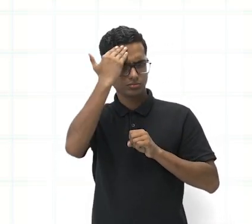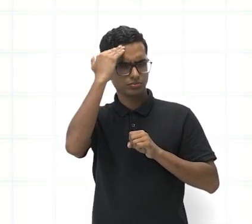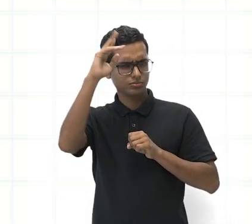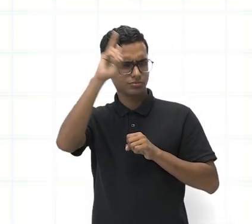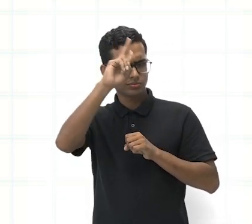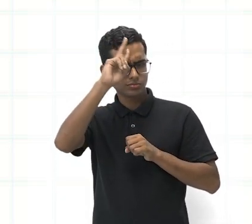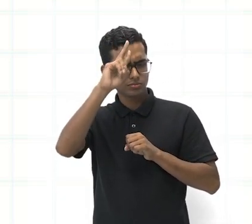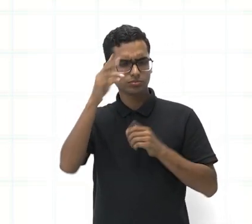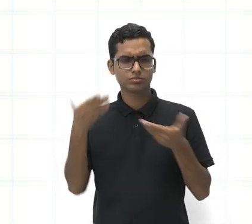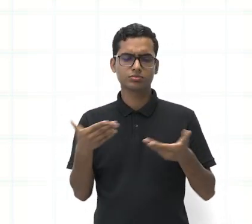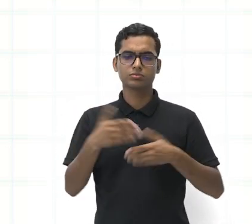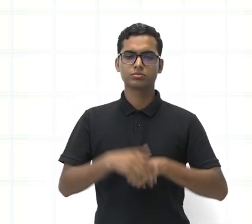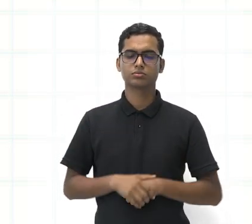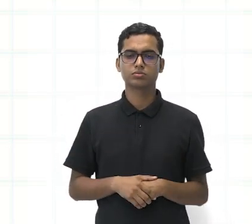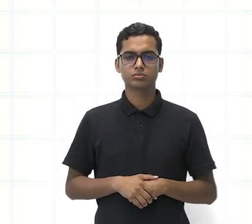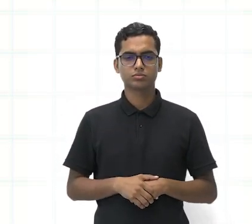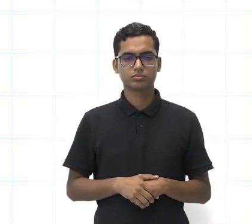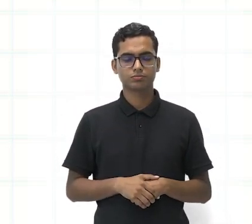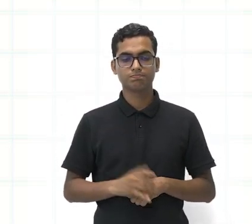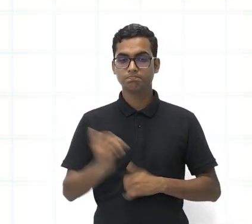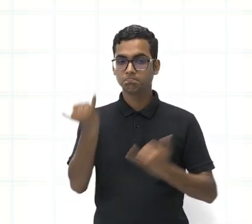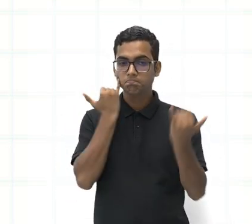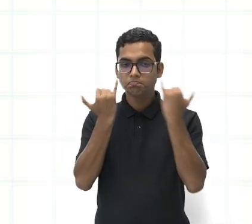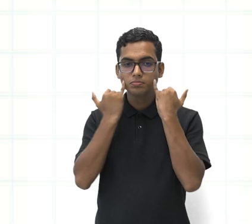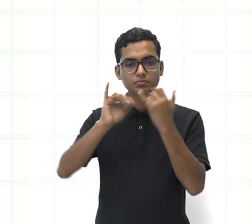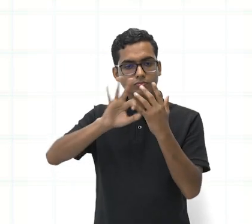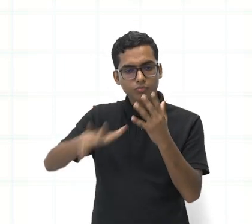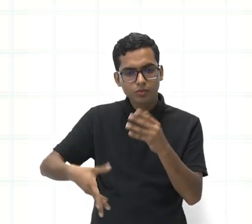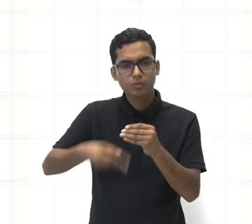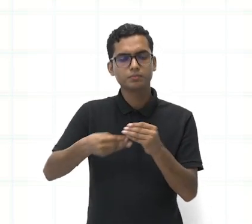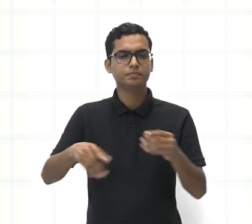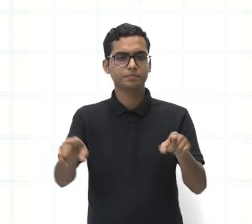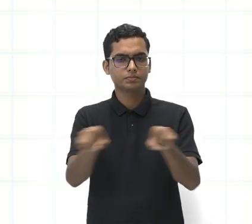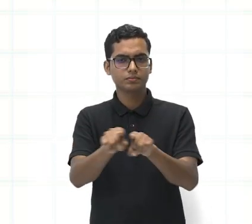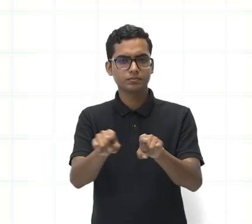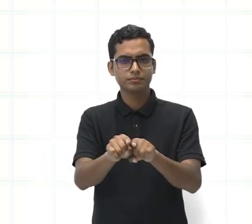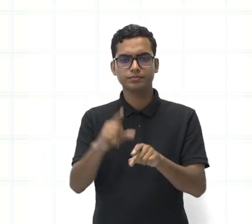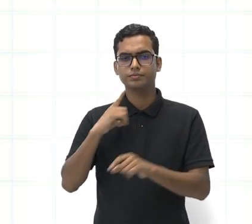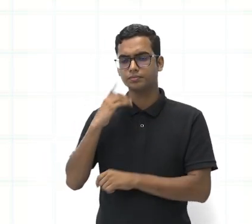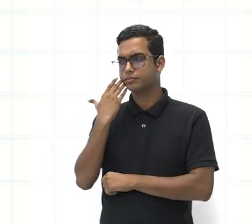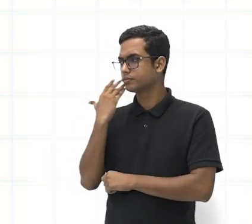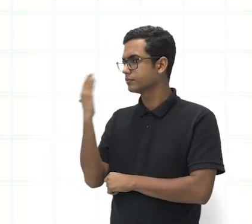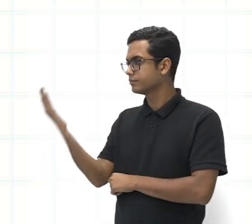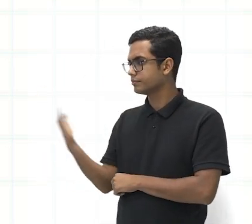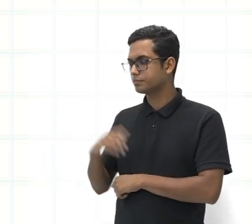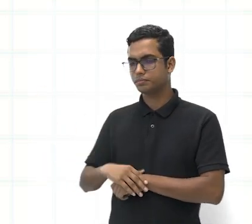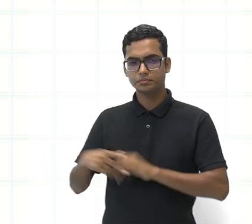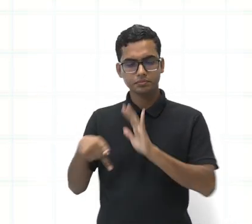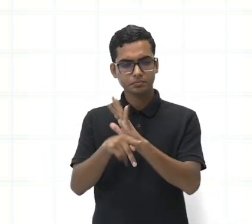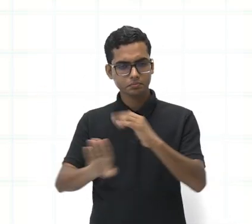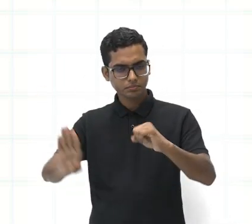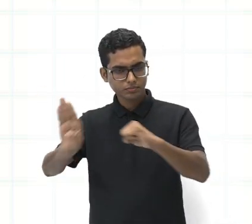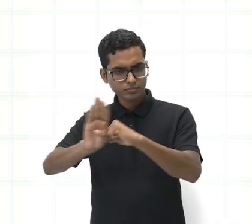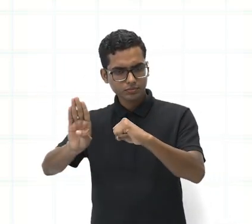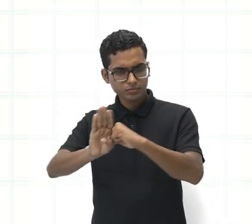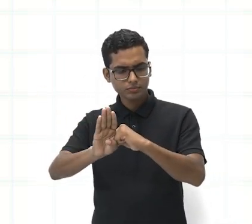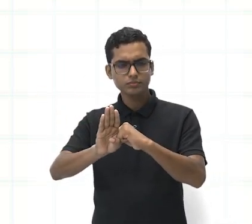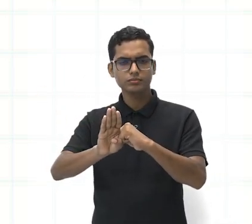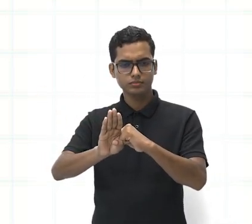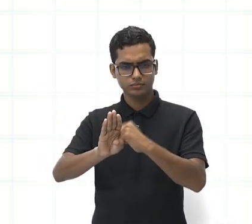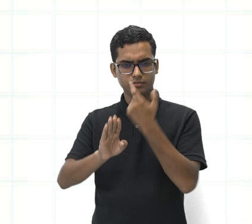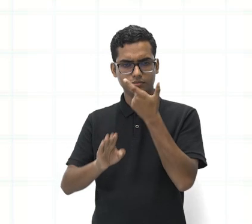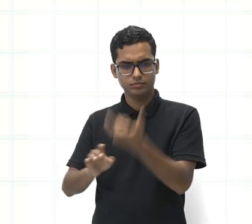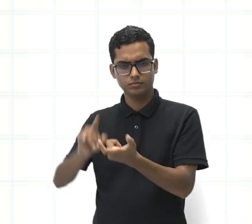disso? Pois bem, aqui uma informação extra, tá? Quando eu tenho um substantivo com terminação em S,